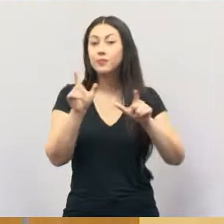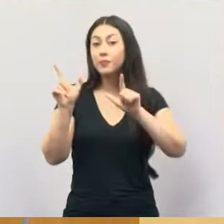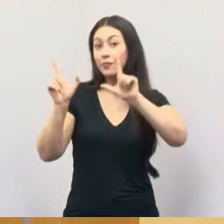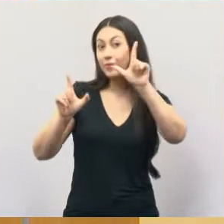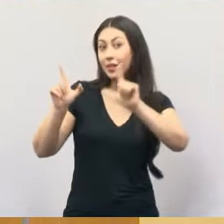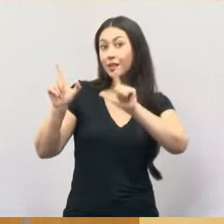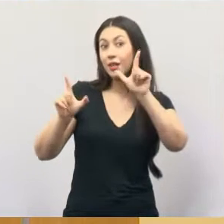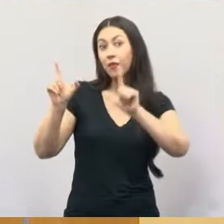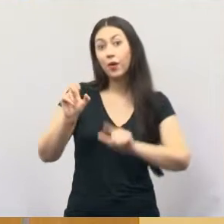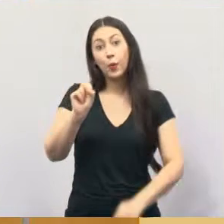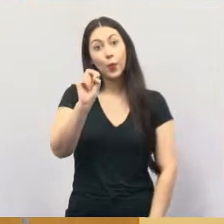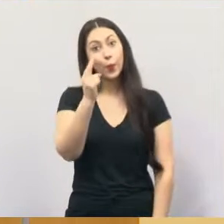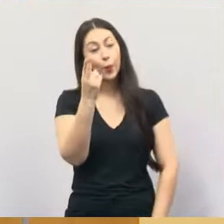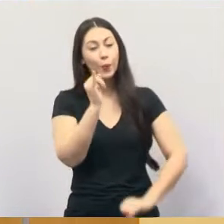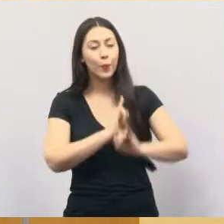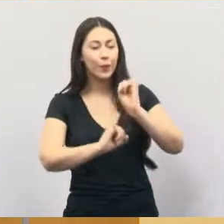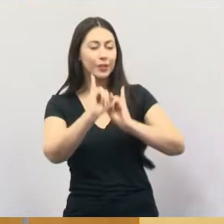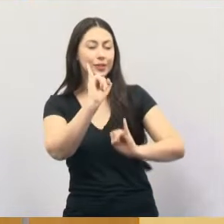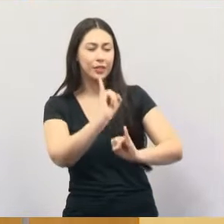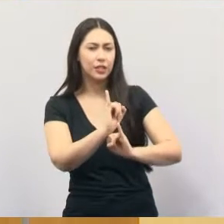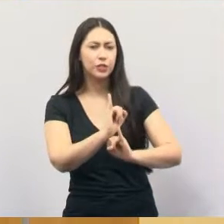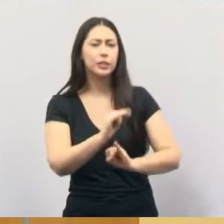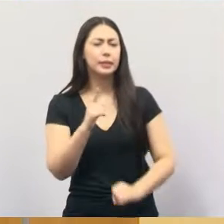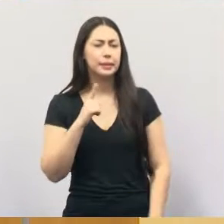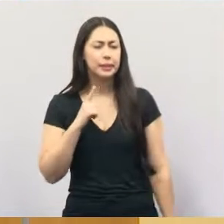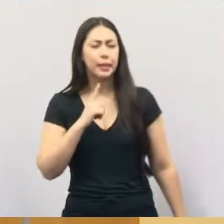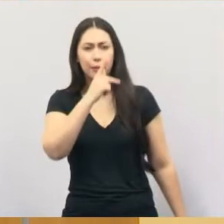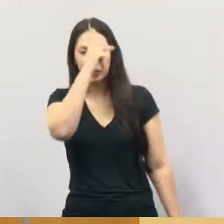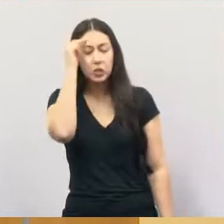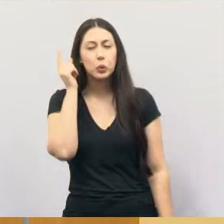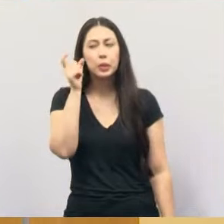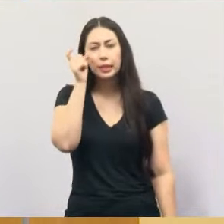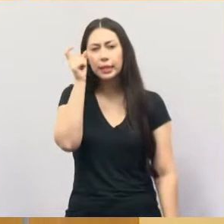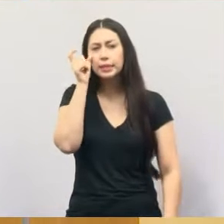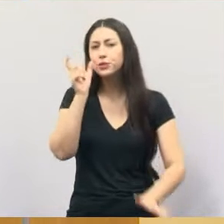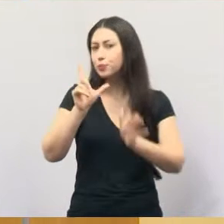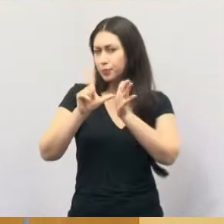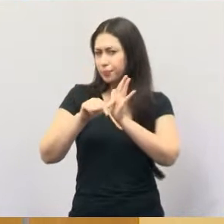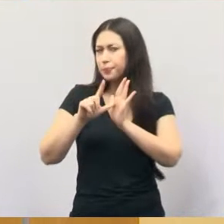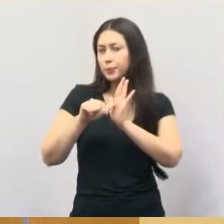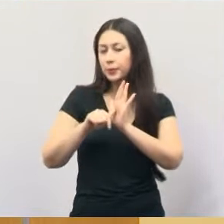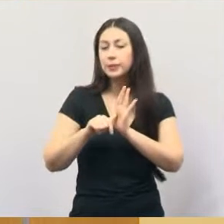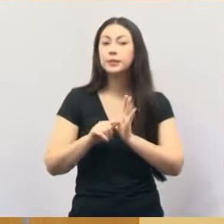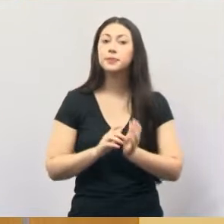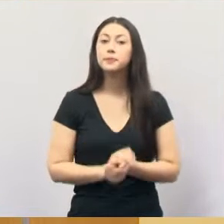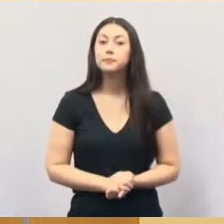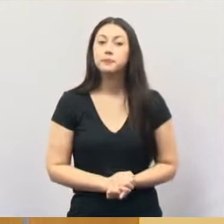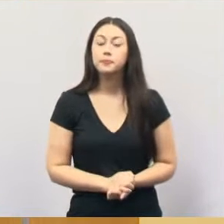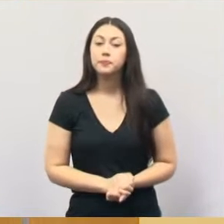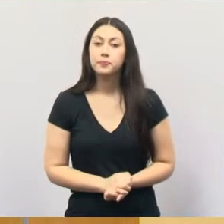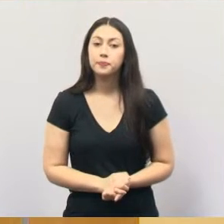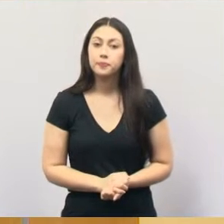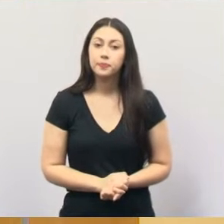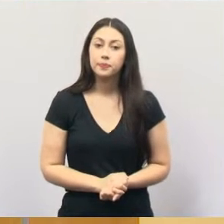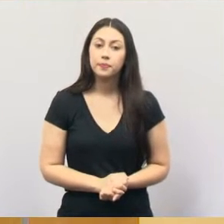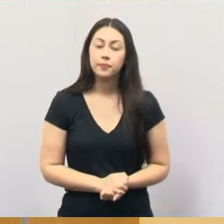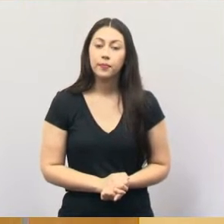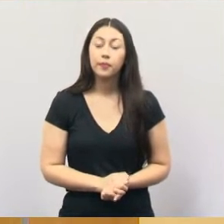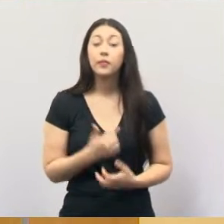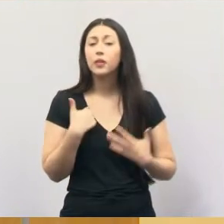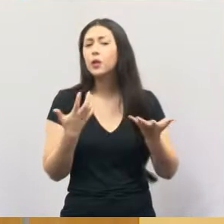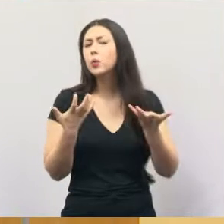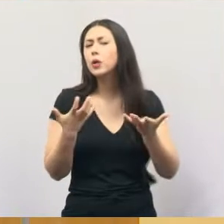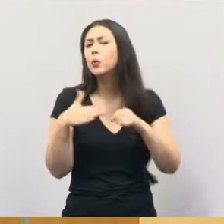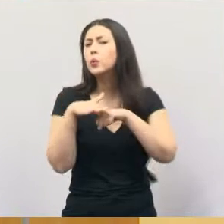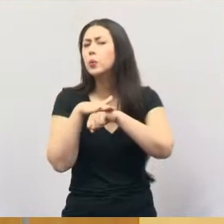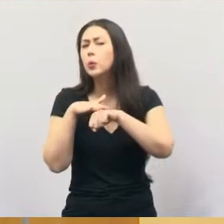pela televisão, pela internet, né? Muita gente assiste o reprise da sessão e então quero falar